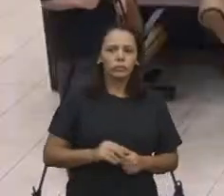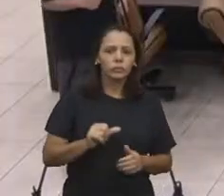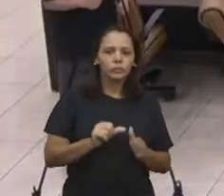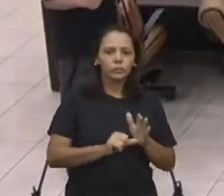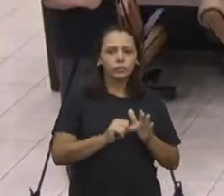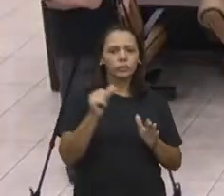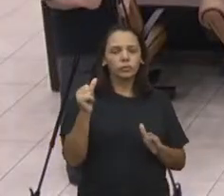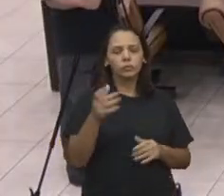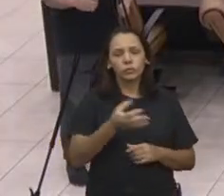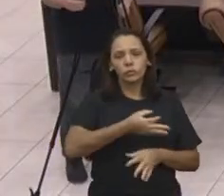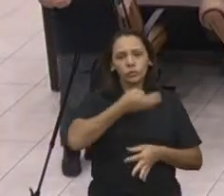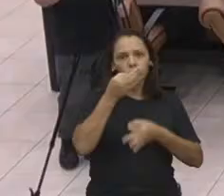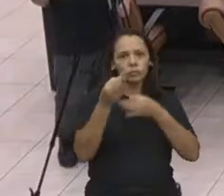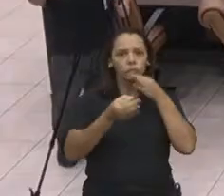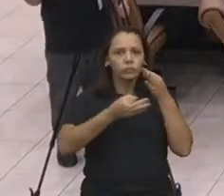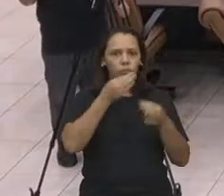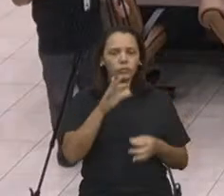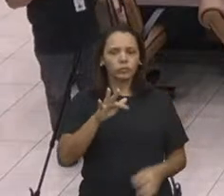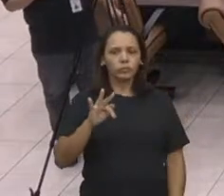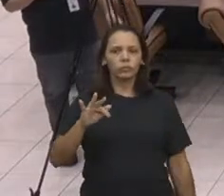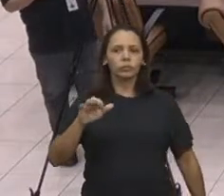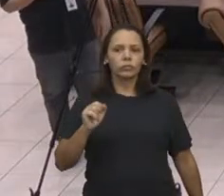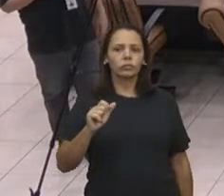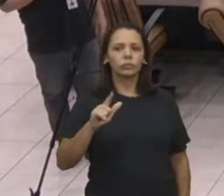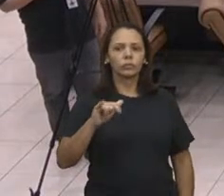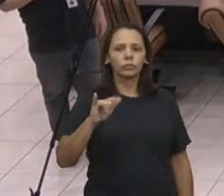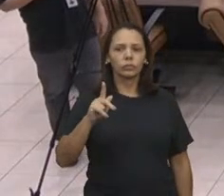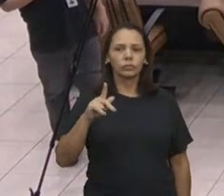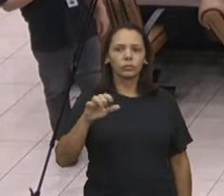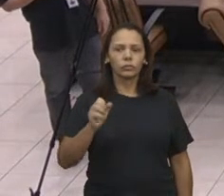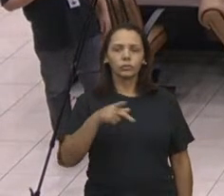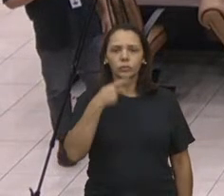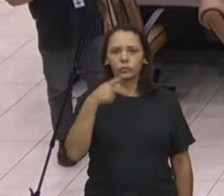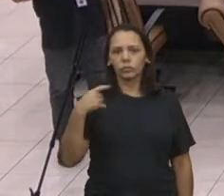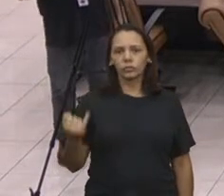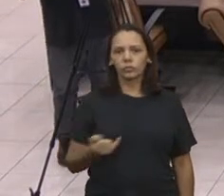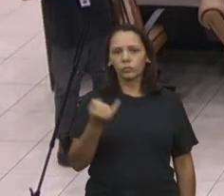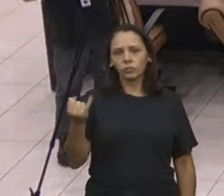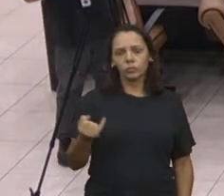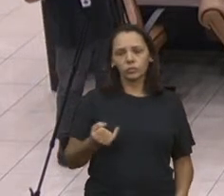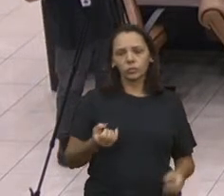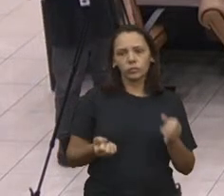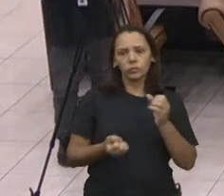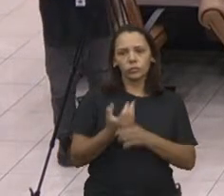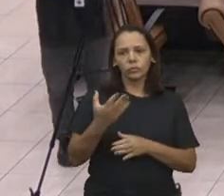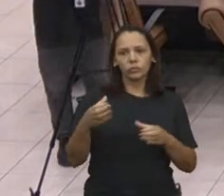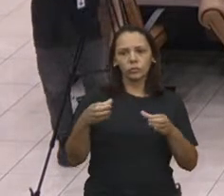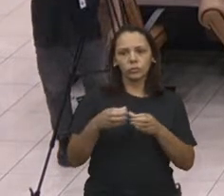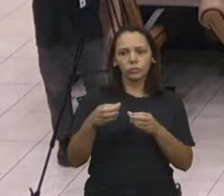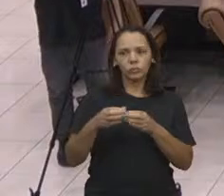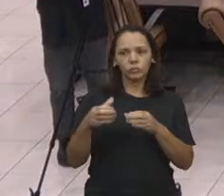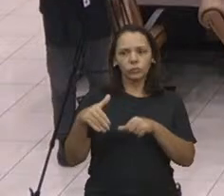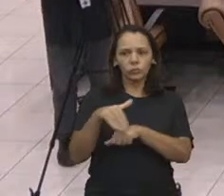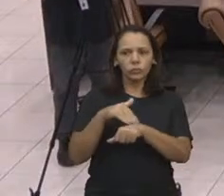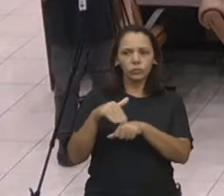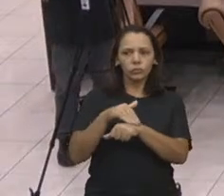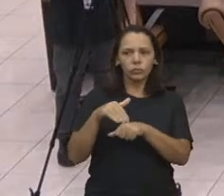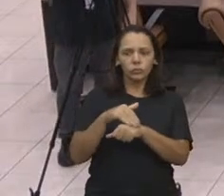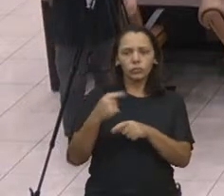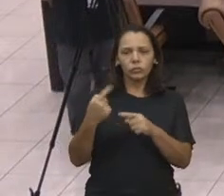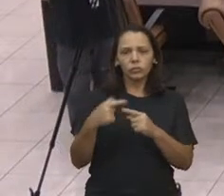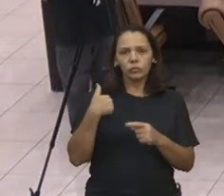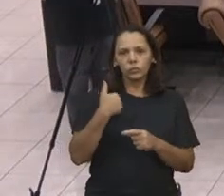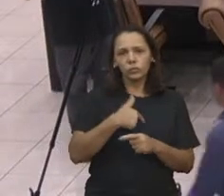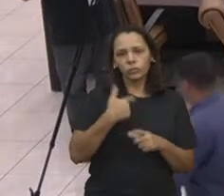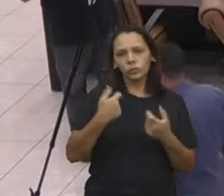Primeiro, essa sugestão que o Felipe deu, acho que é importantíssima, formar uma comissão, conversar com a gente, porque a gente precisa